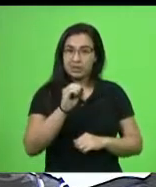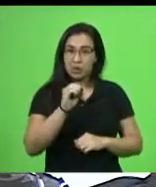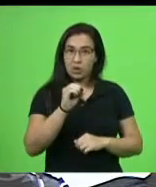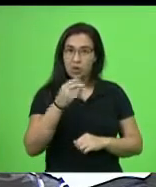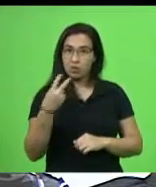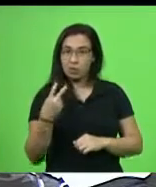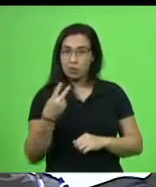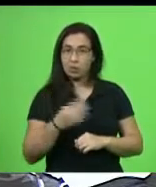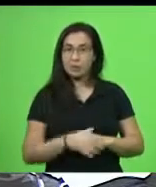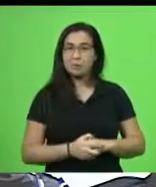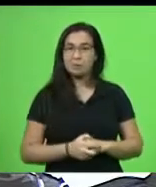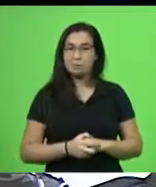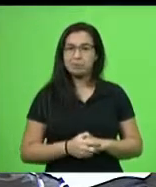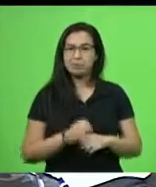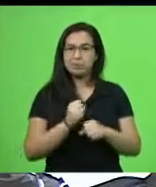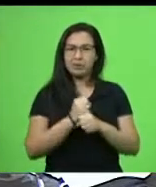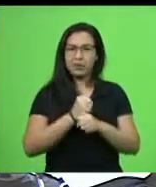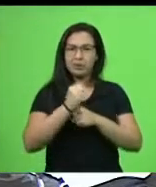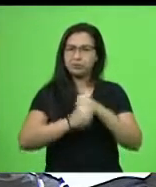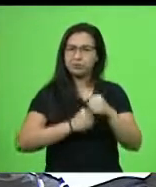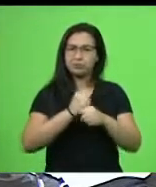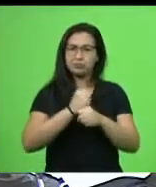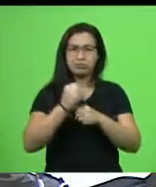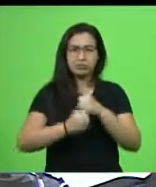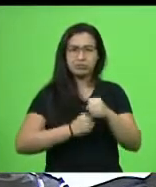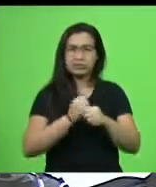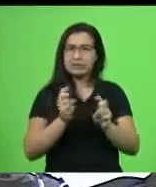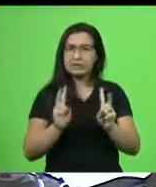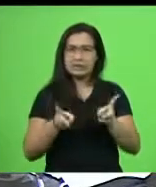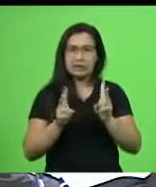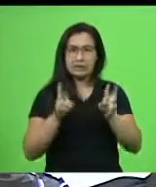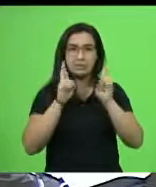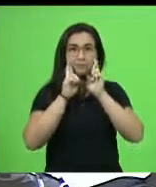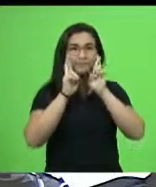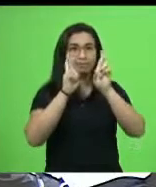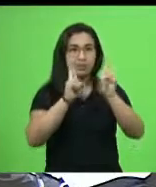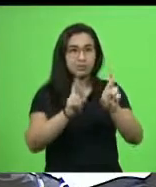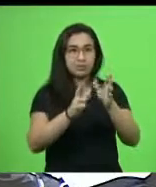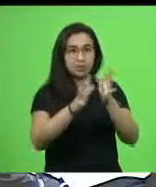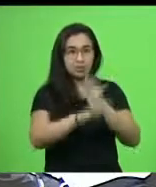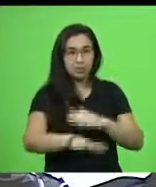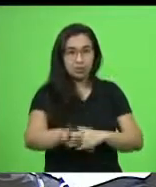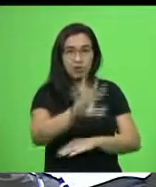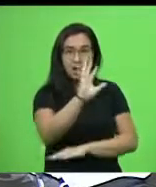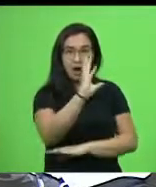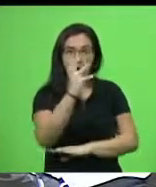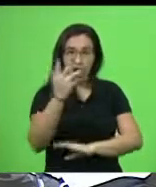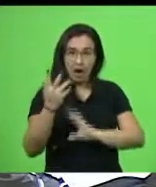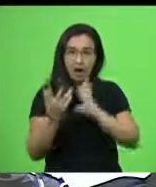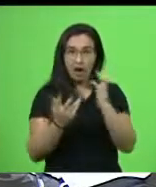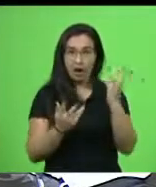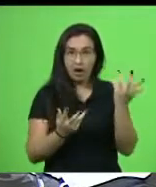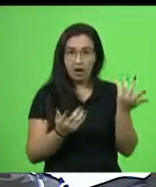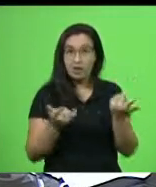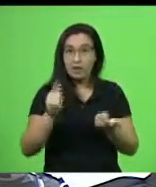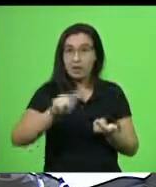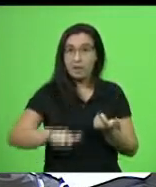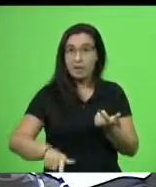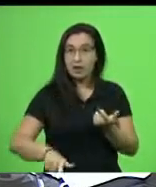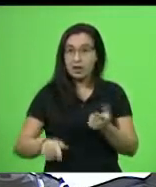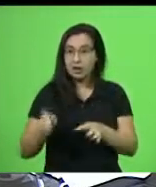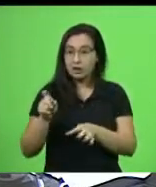têm respeitado sempre a questão das áreas verdes em suas áreas de plantio e de